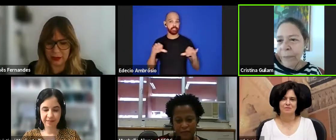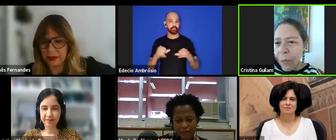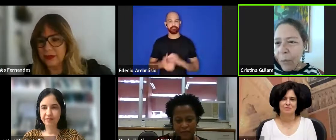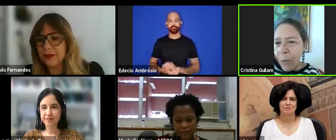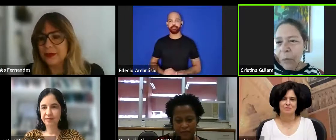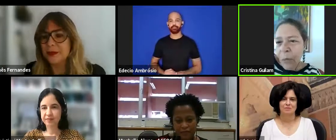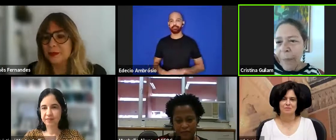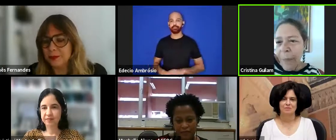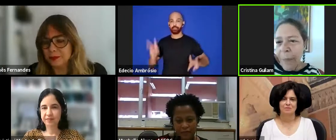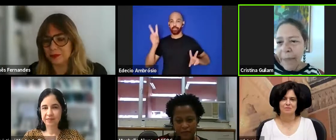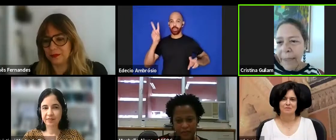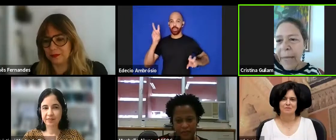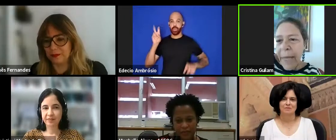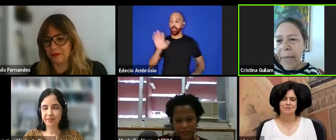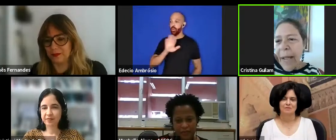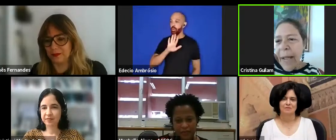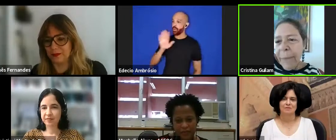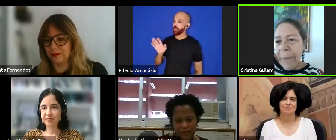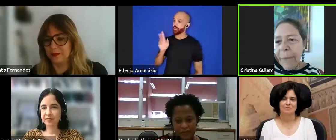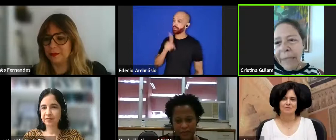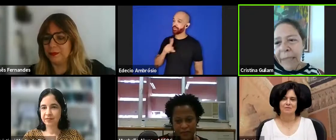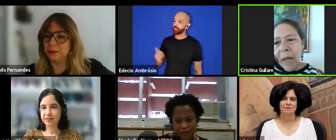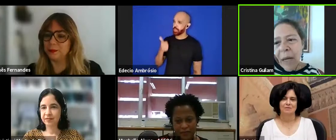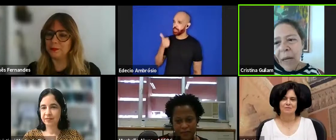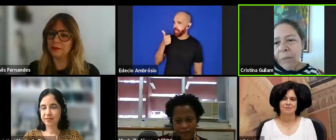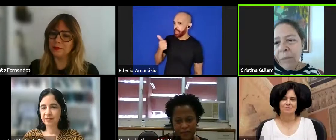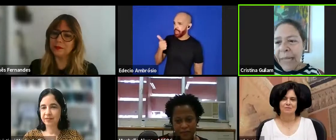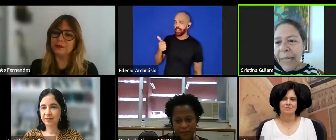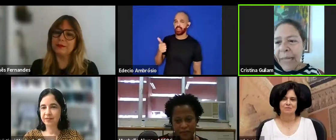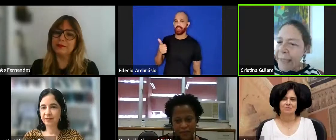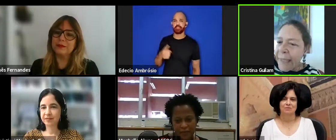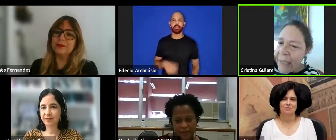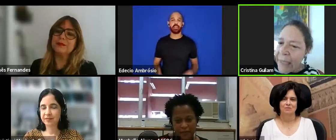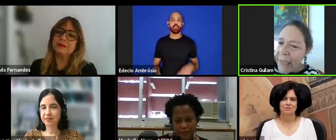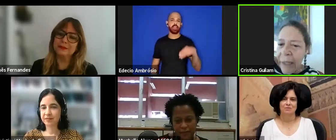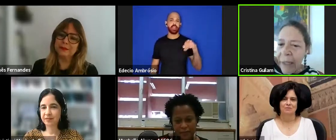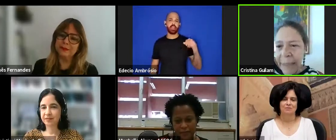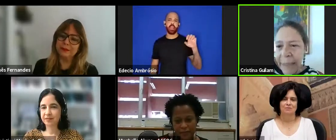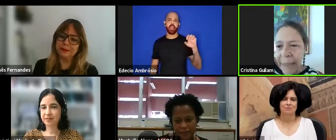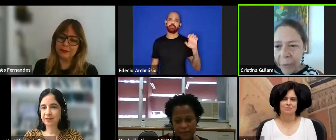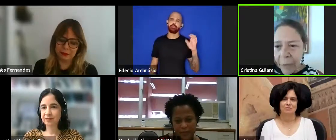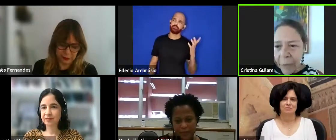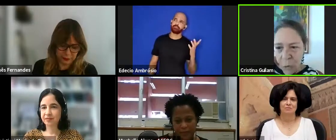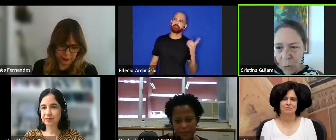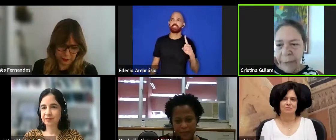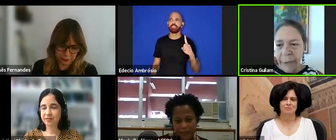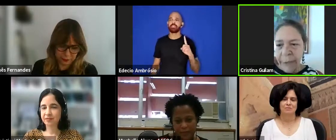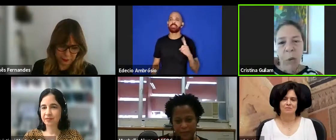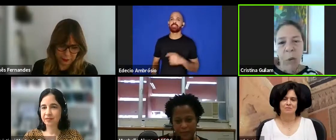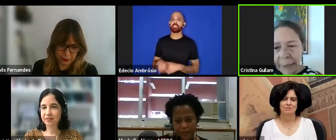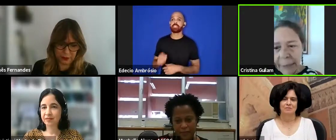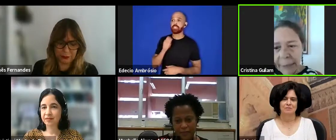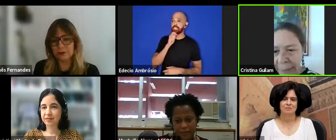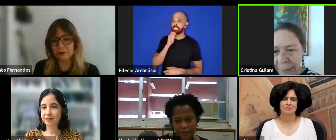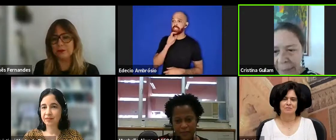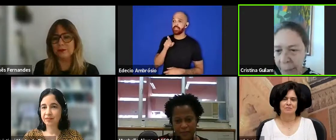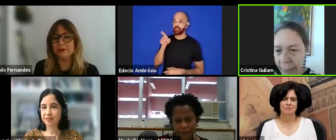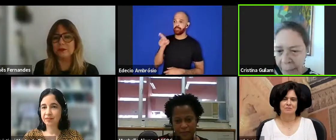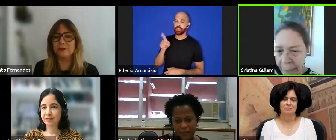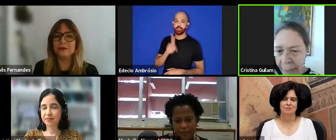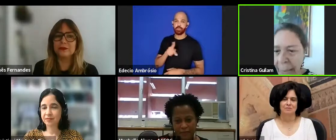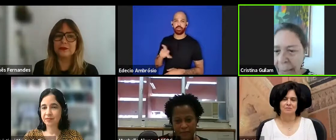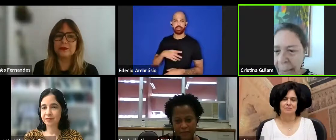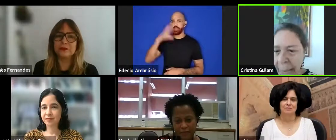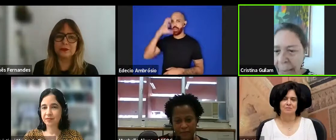"Oi, professora, tudo bem? A mãe não. Assim, sem você, professora, eu não consigo